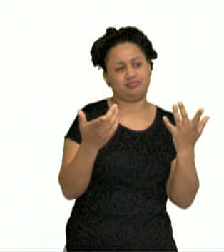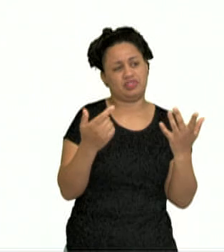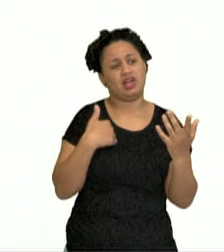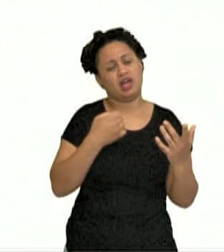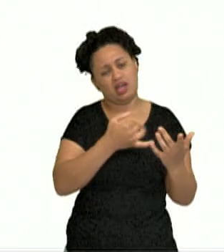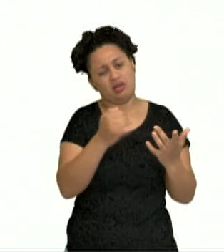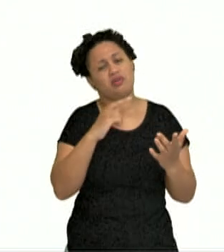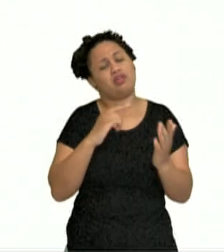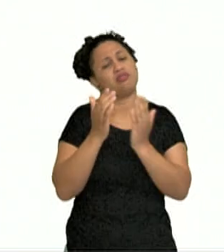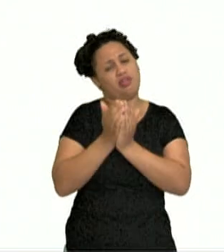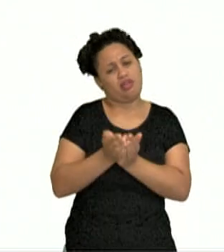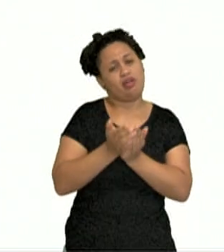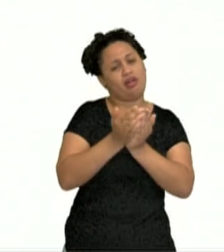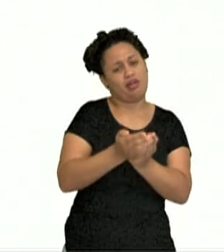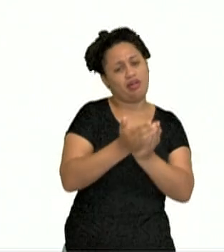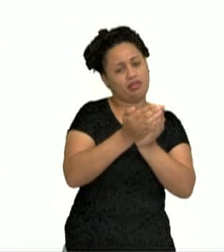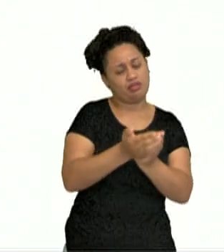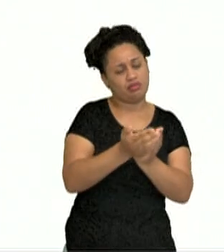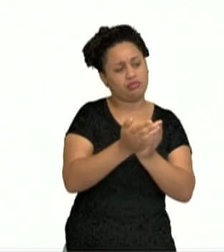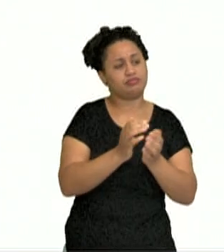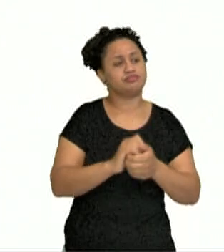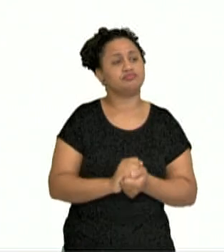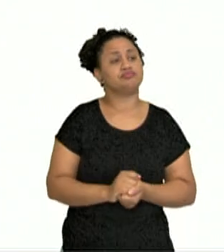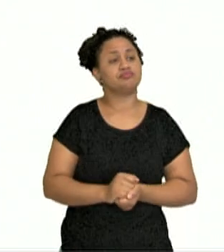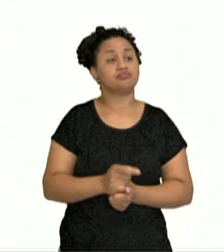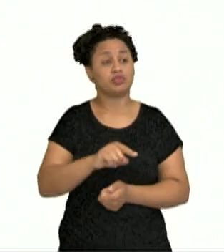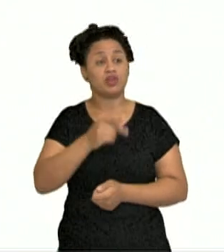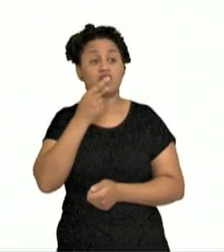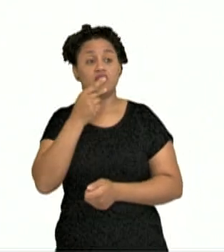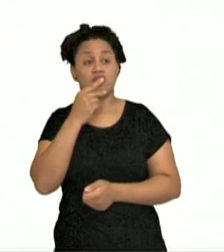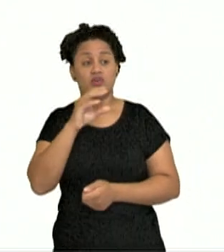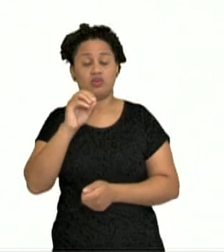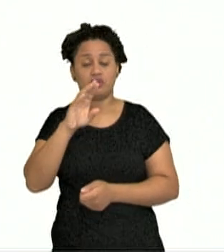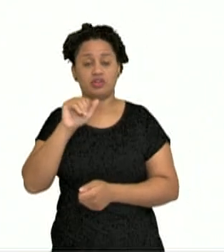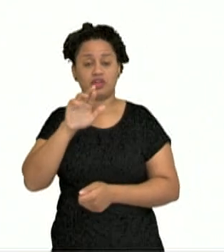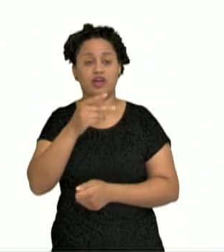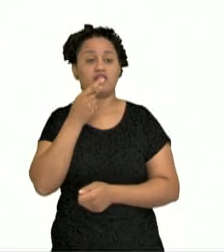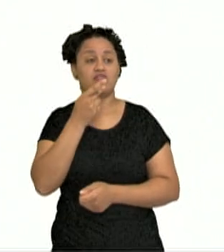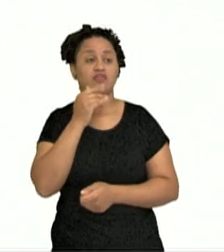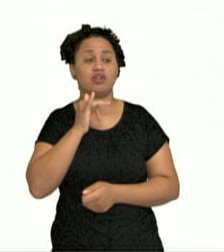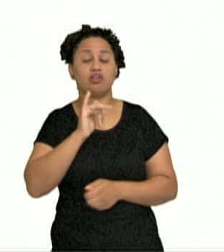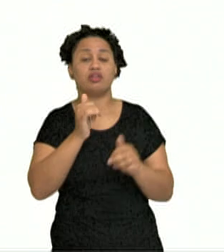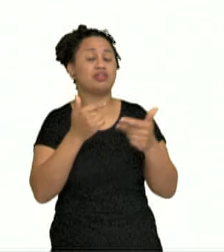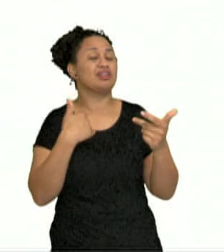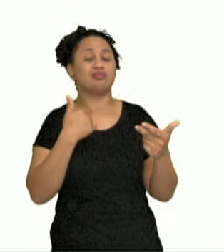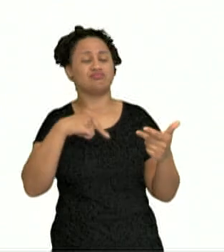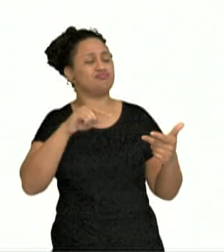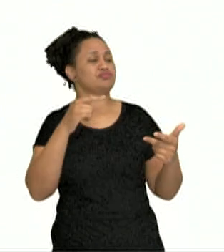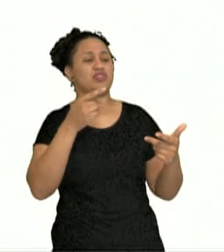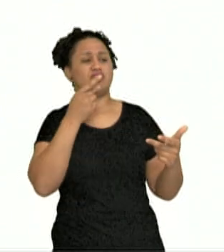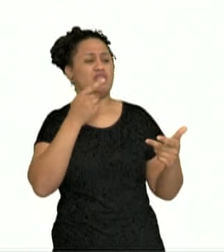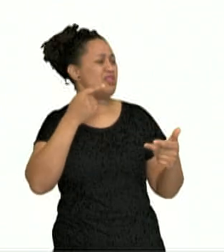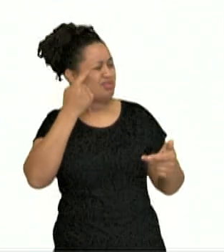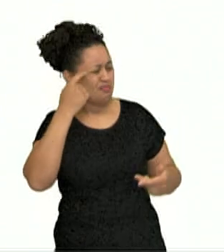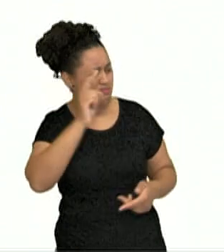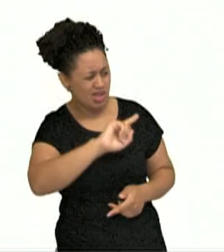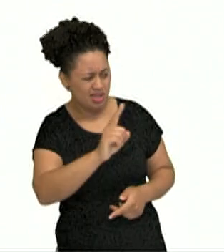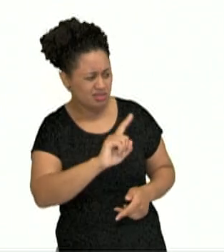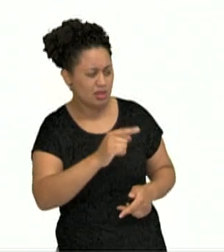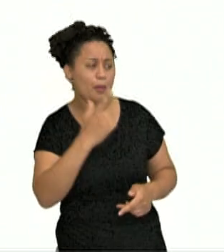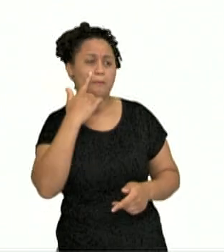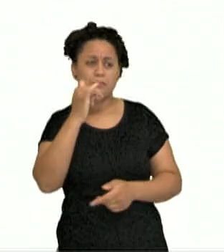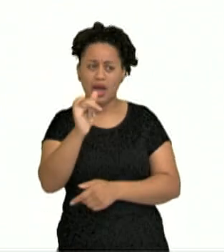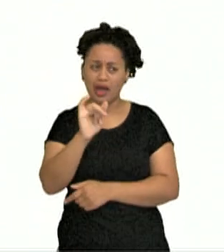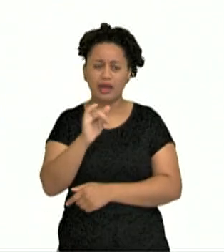tenha uma canoa. Oscar disse uma frase que esfriou o entusiasmo de todos. Nem pense nisso, papai